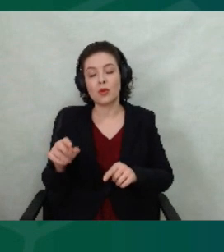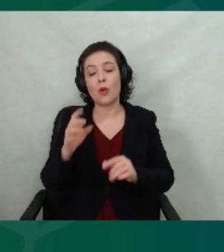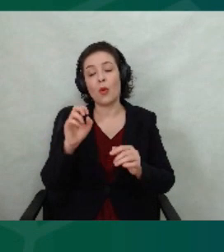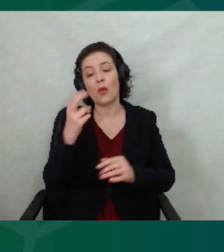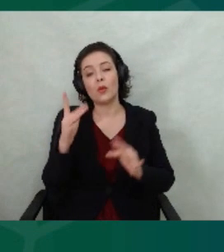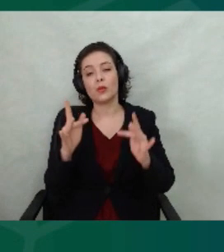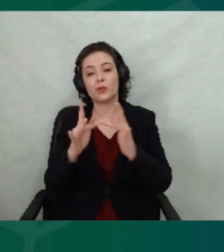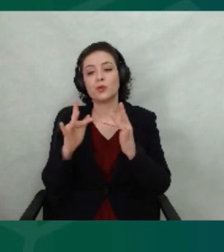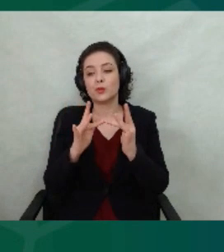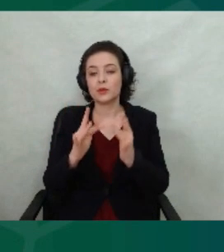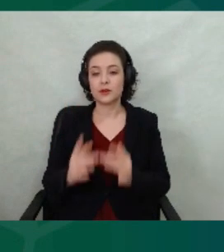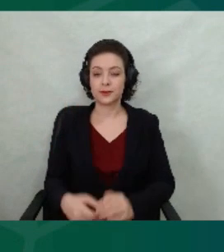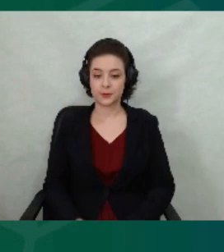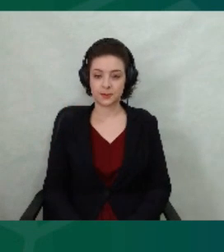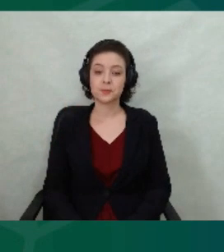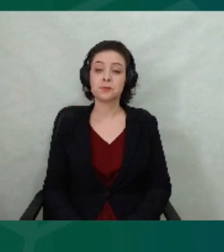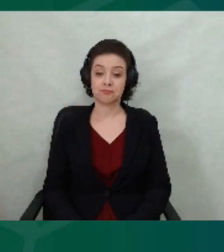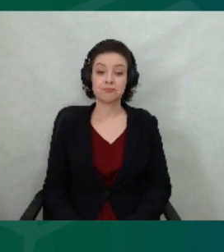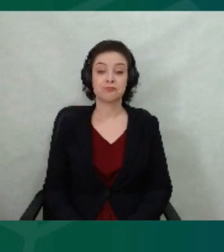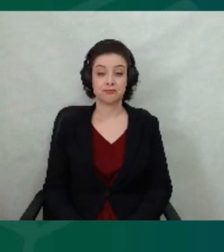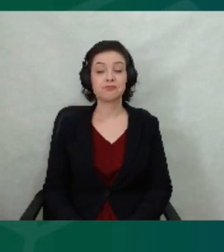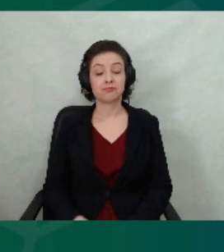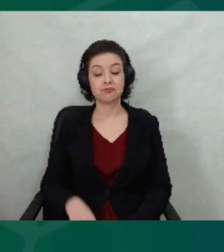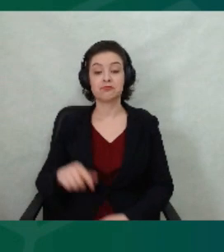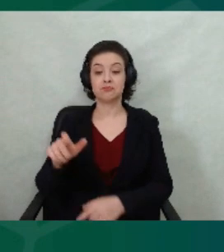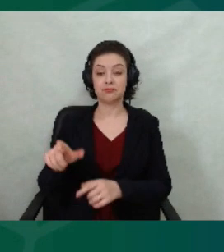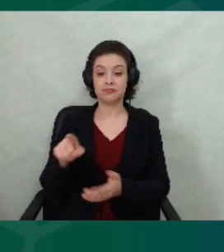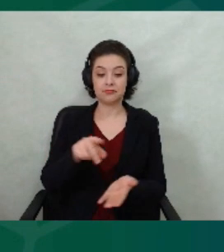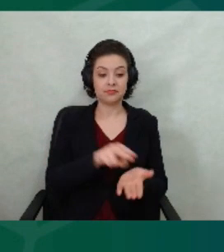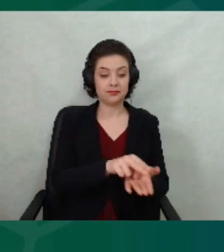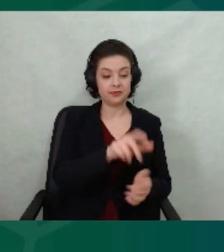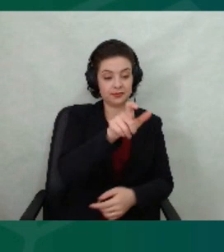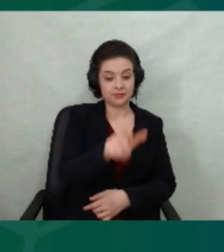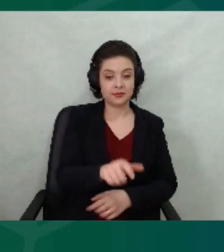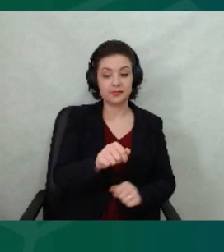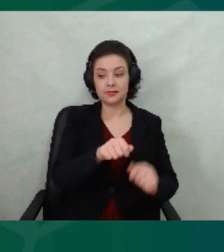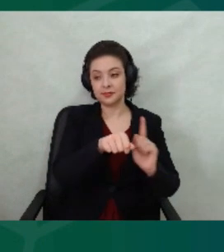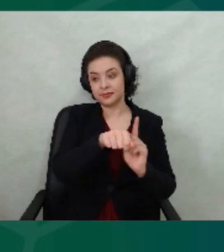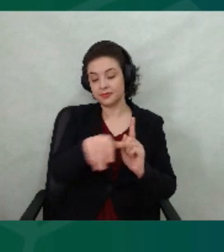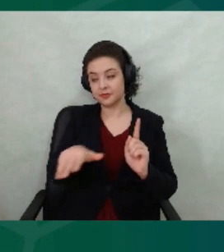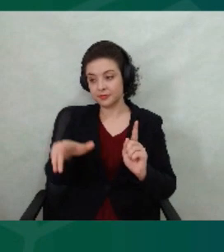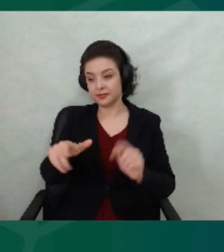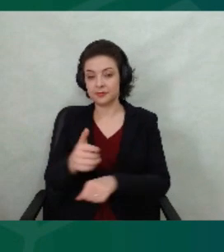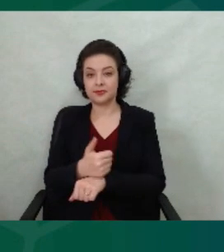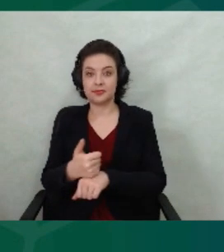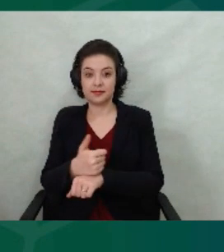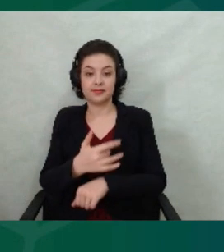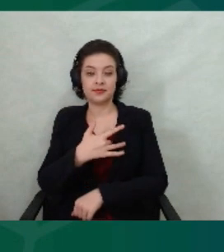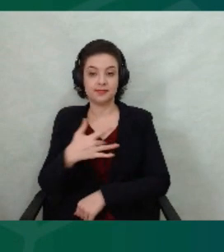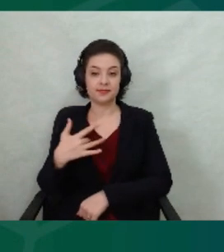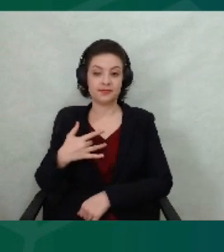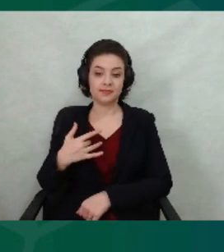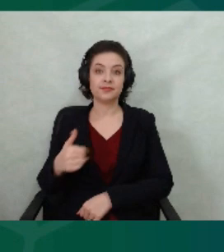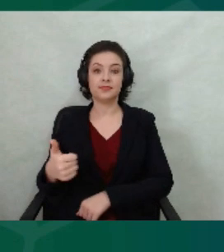gente também tem essa situação, né, onde o paciente contaminado, ele pode transmitir para o profissional de saúde, o profissional de saúde